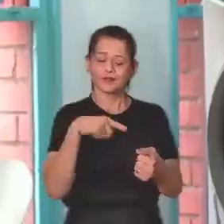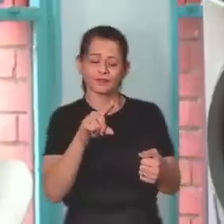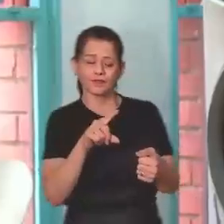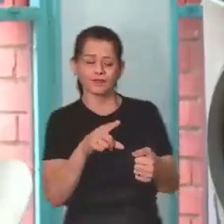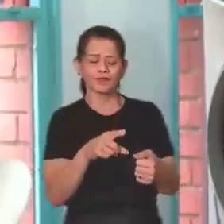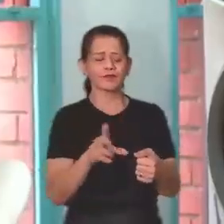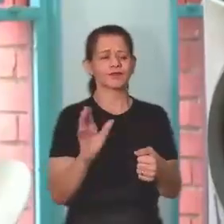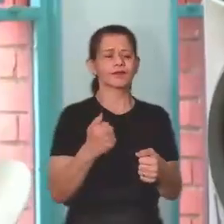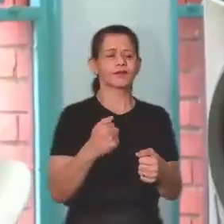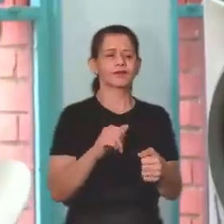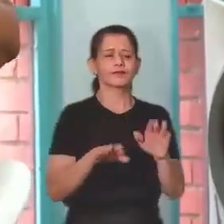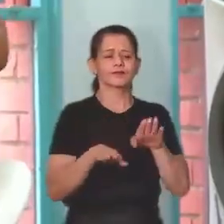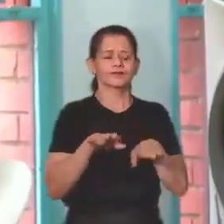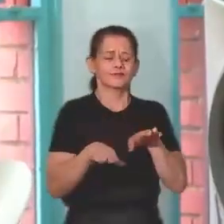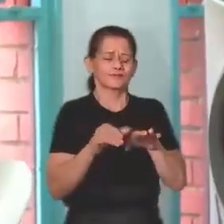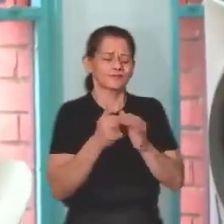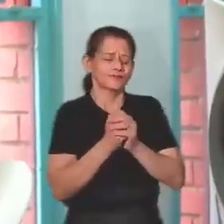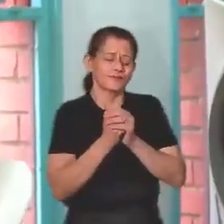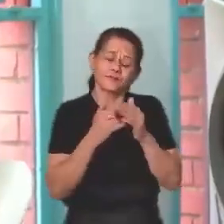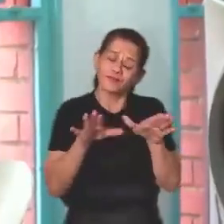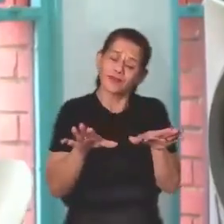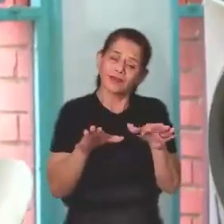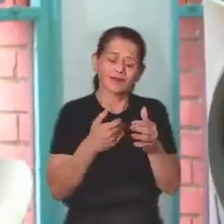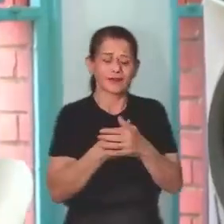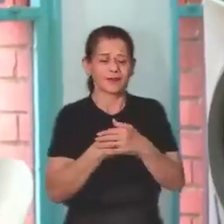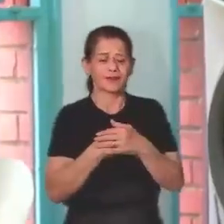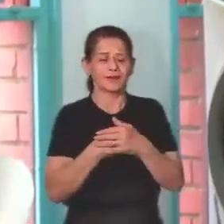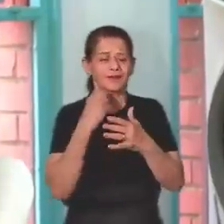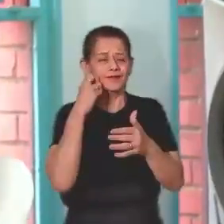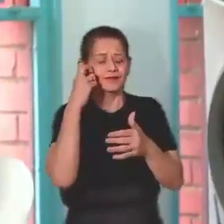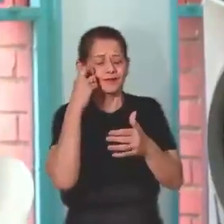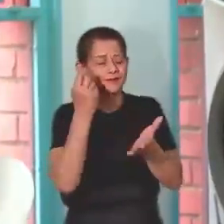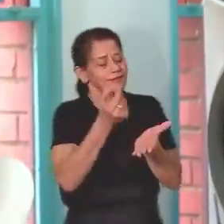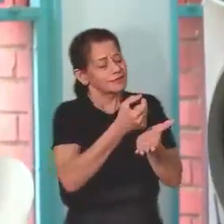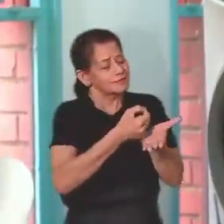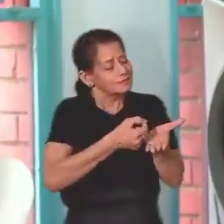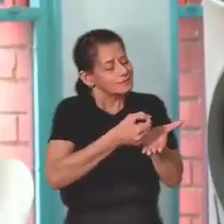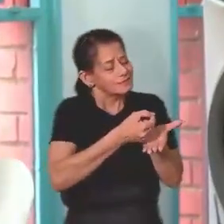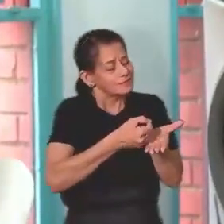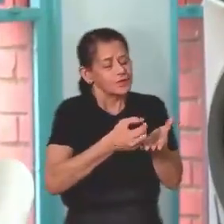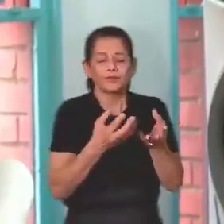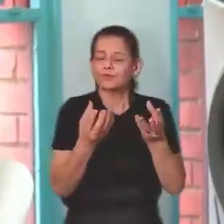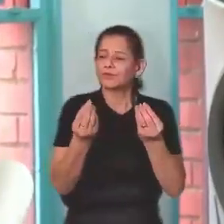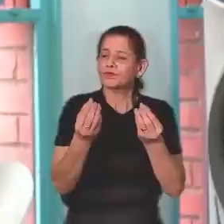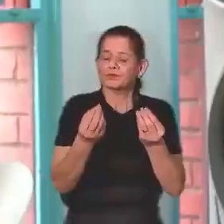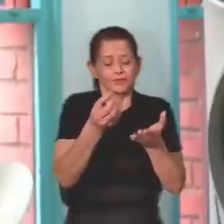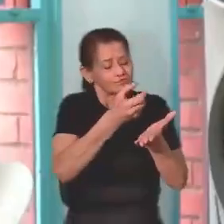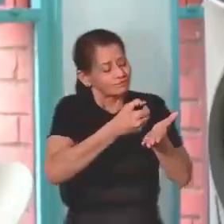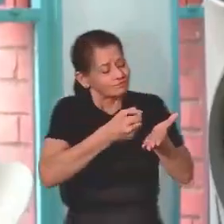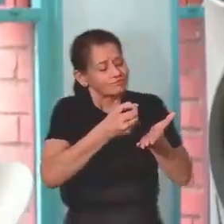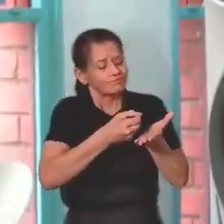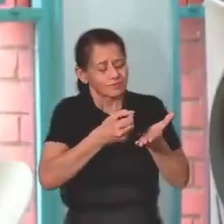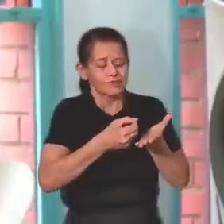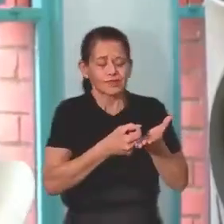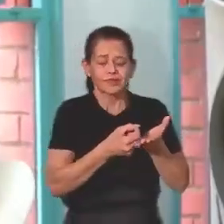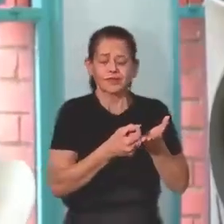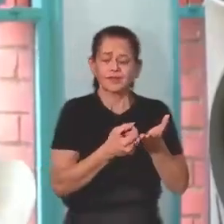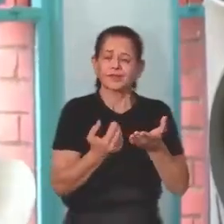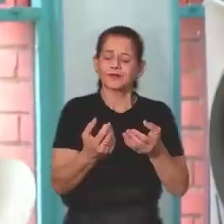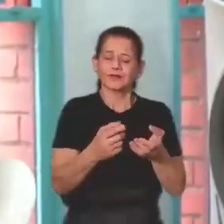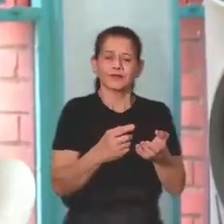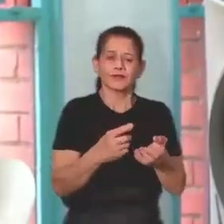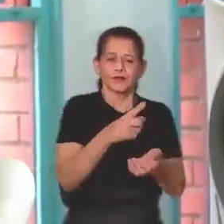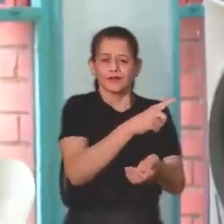eu era meio aborrecente, assim. Eu escrevia muito, muito, muito. Então, quando eu queria